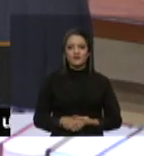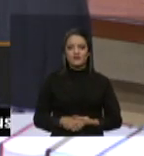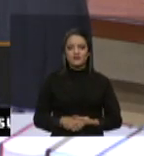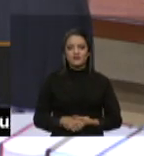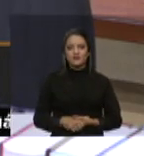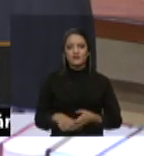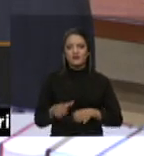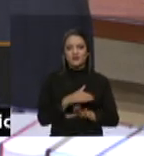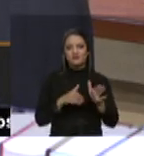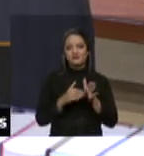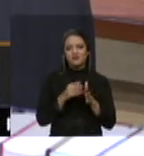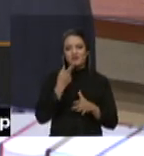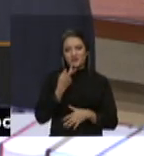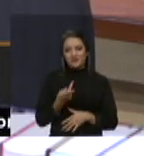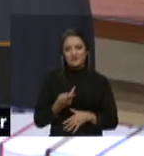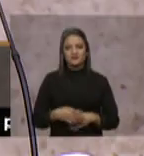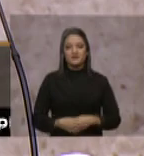que aqui teve